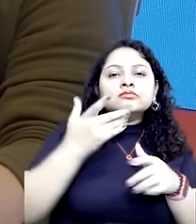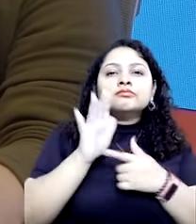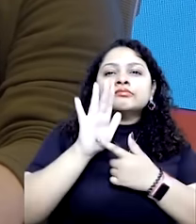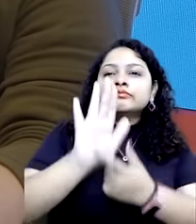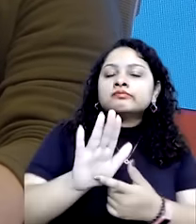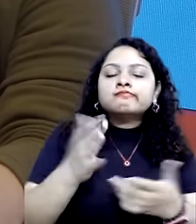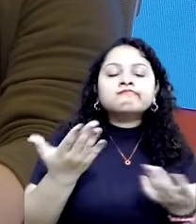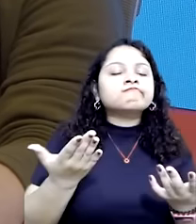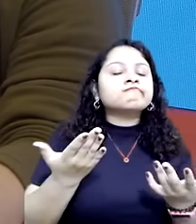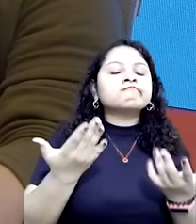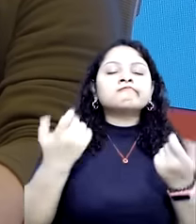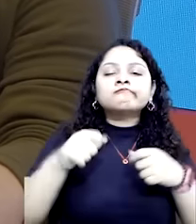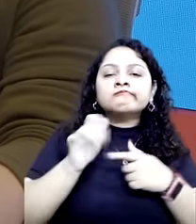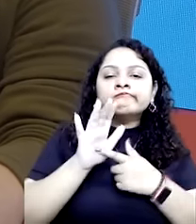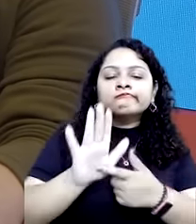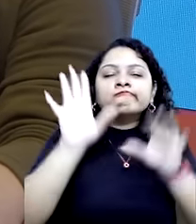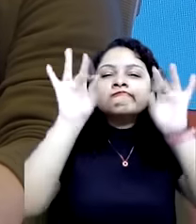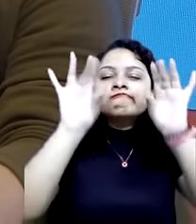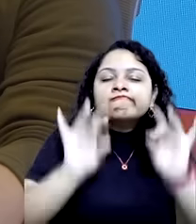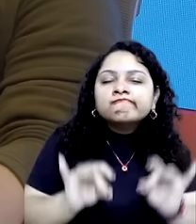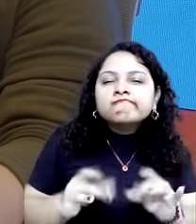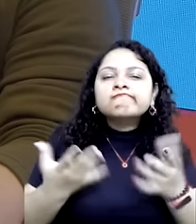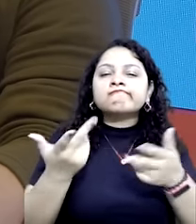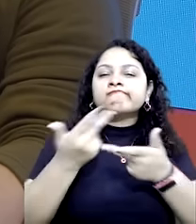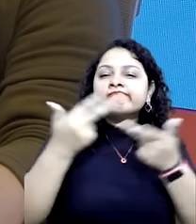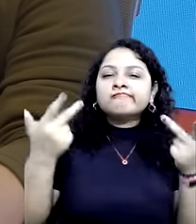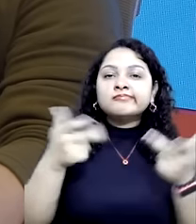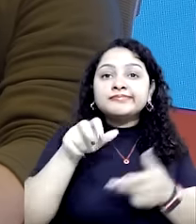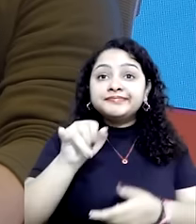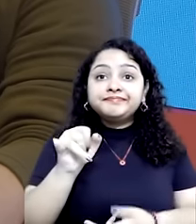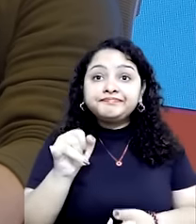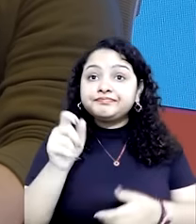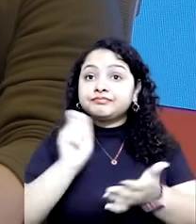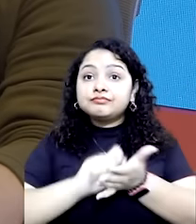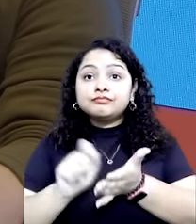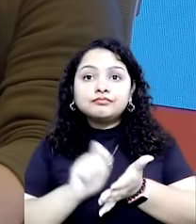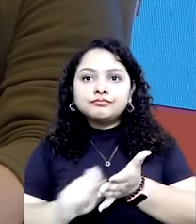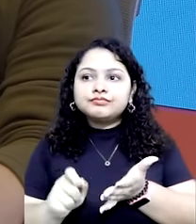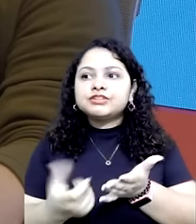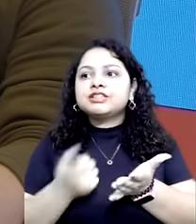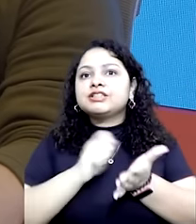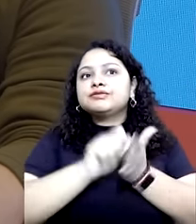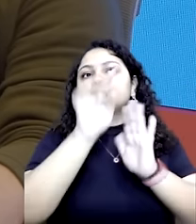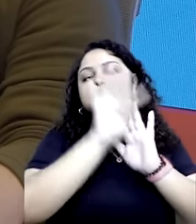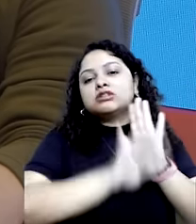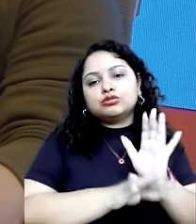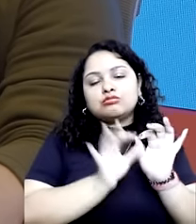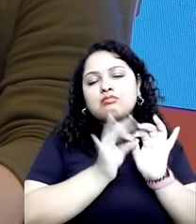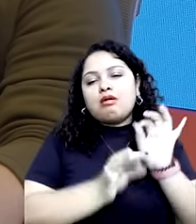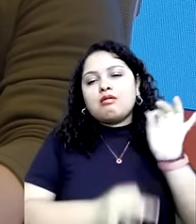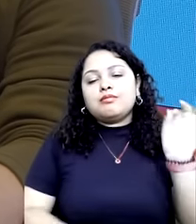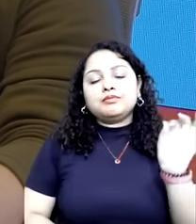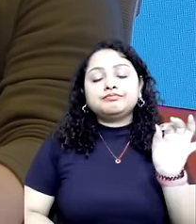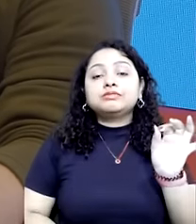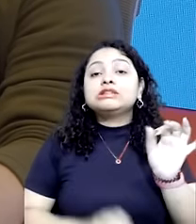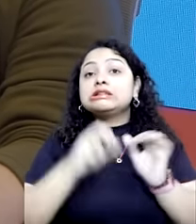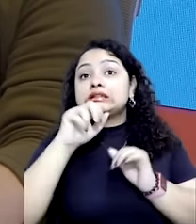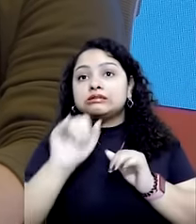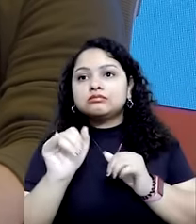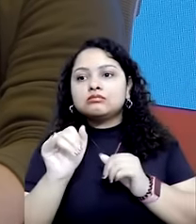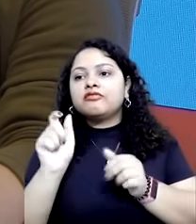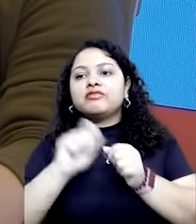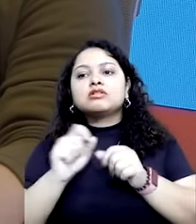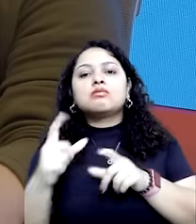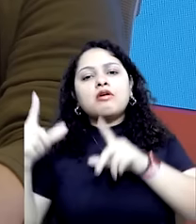demonstração precisa demonstrar detalhes coisas que tipo assim se você fosse escrever você escrever um texto enorme e se você